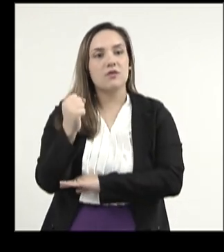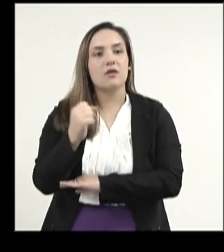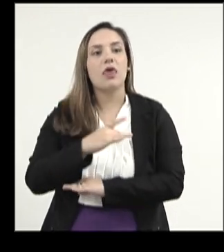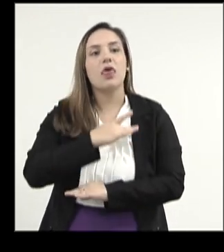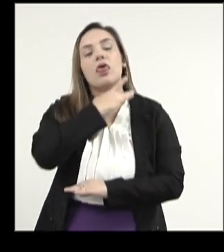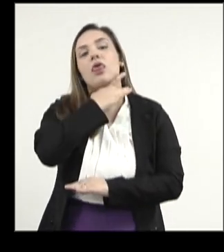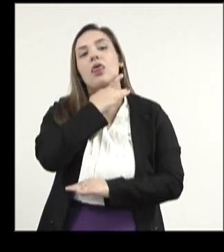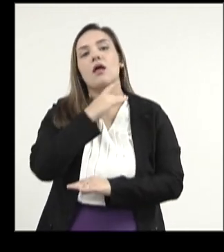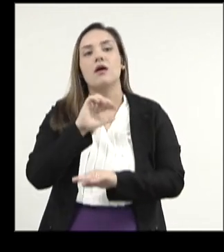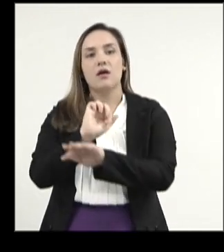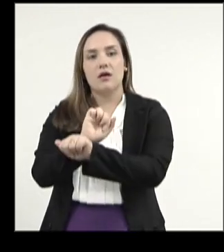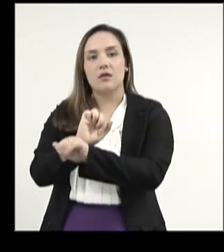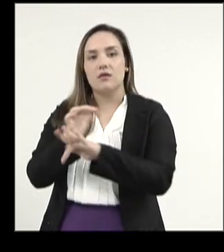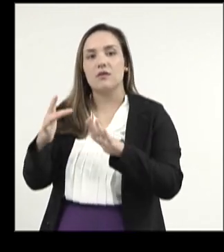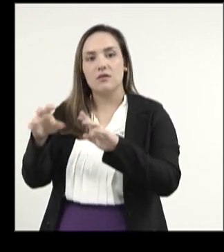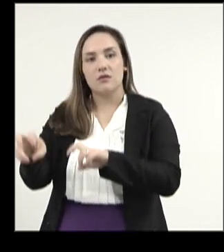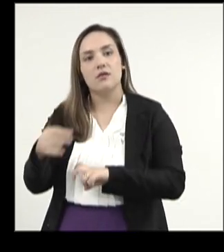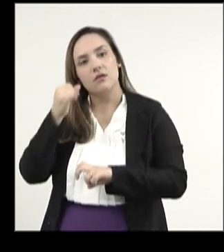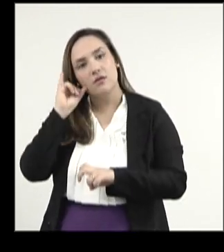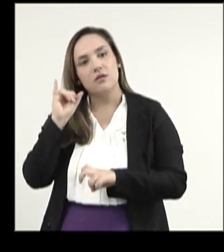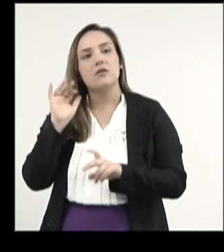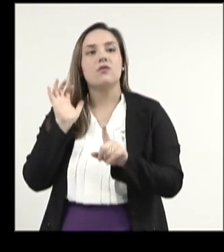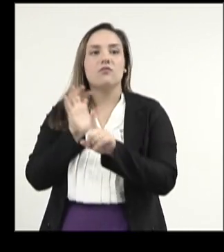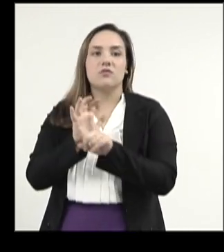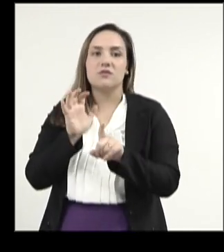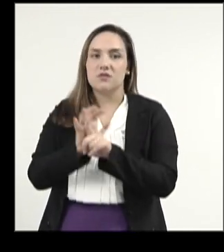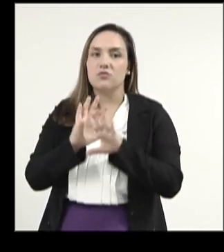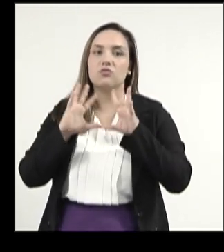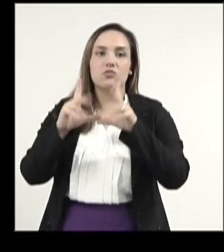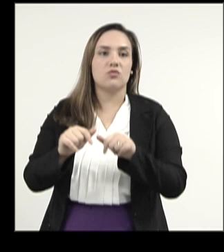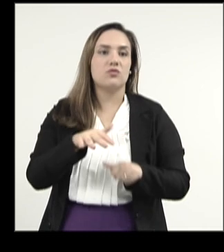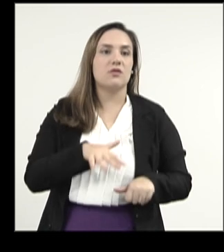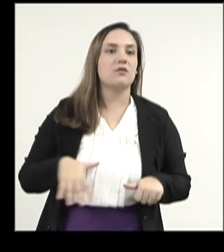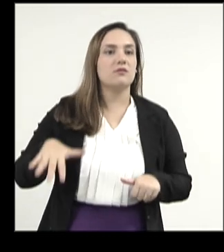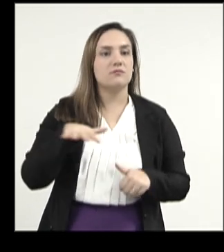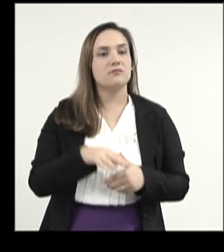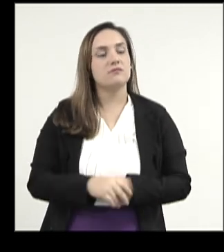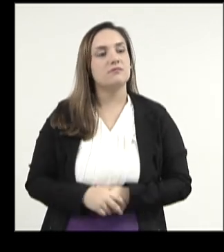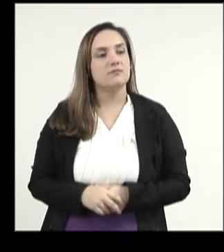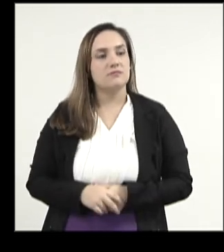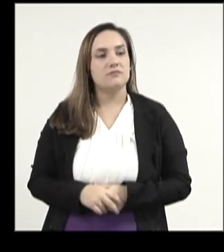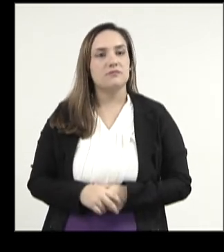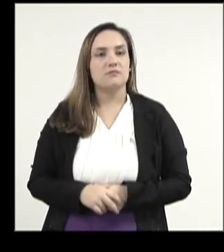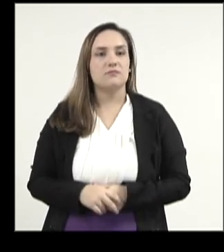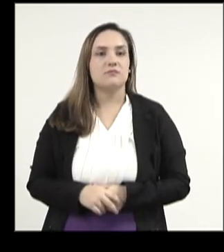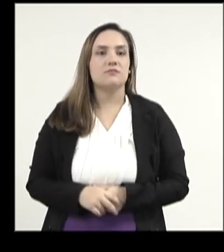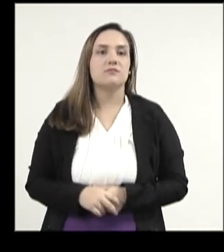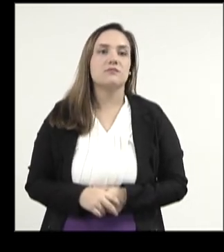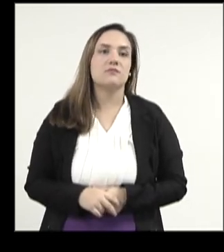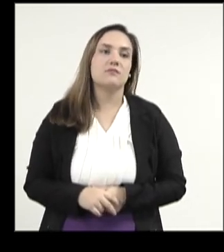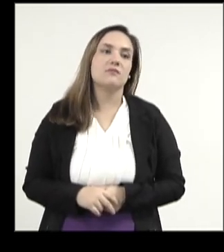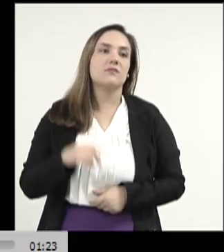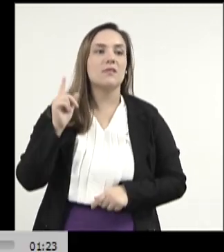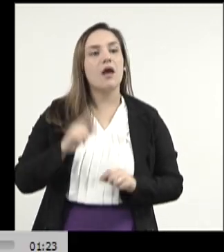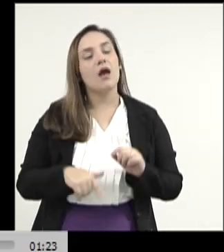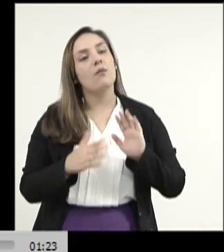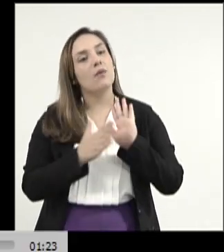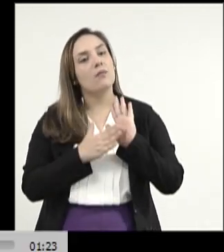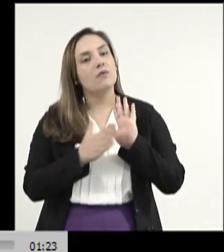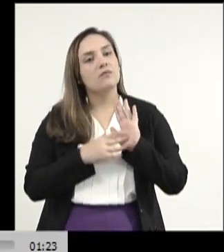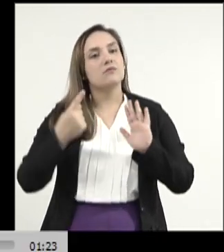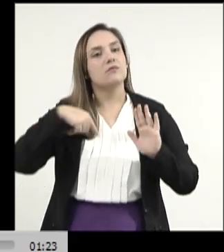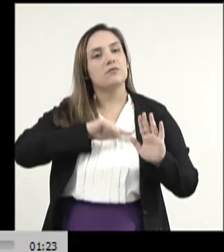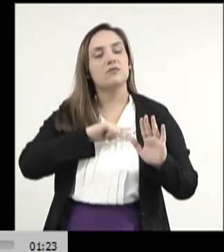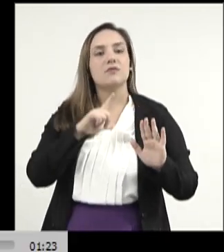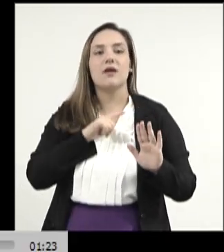no agronegócio que está atingindo toda a cadeia. E olha que, dentro das perspectivas que nós estamos visualizando,